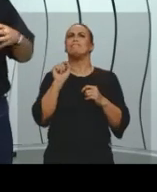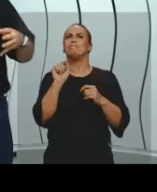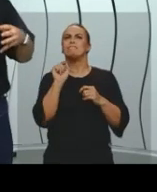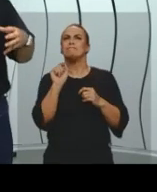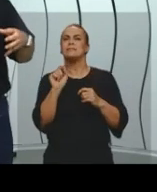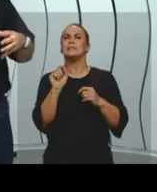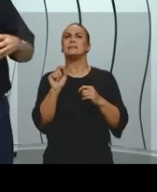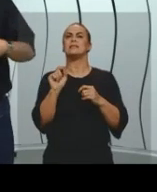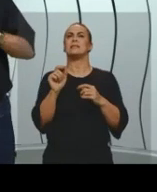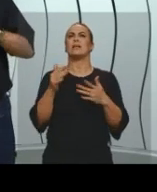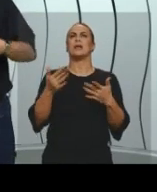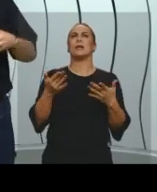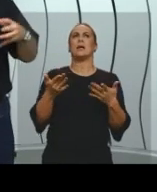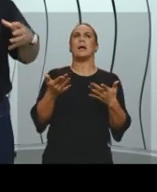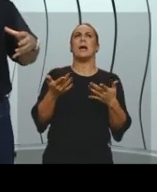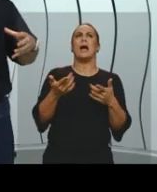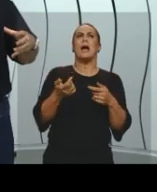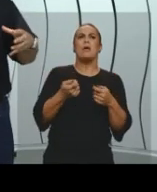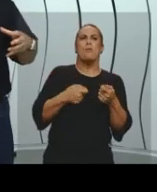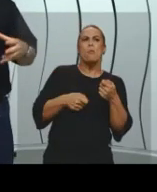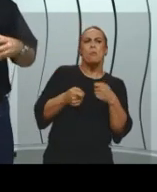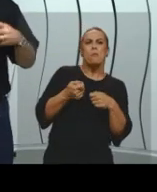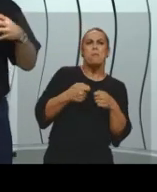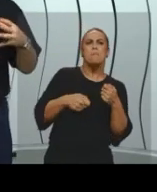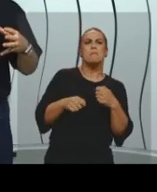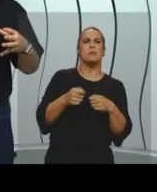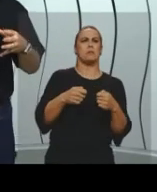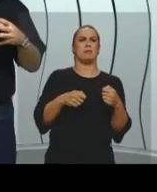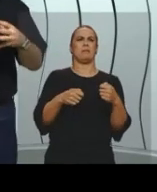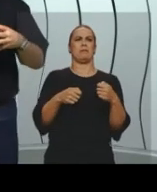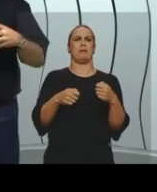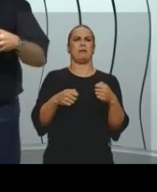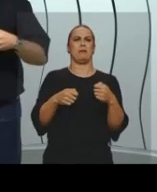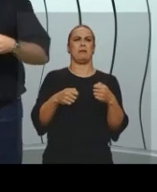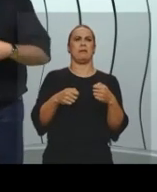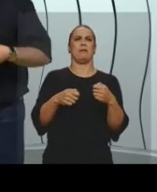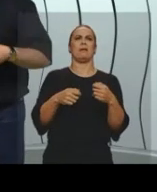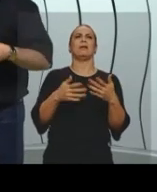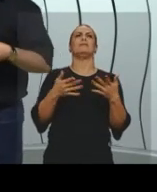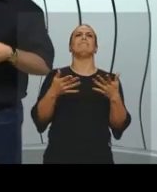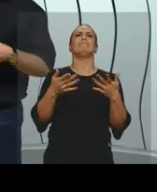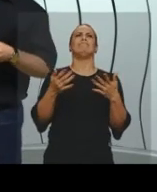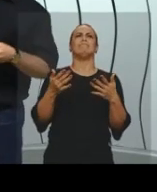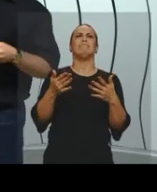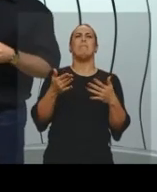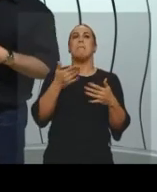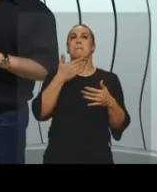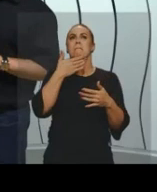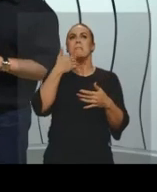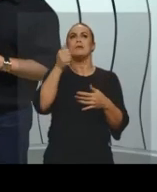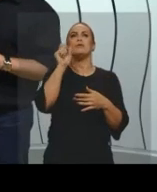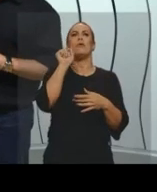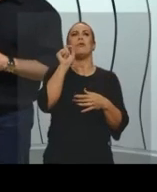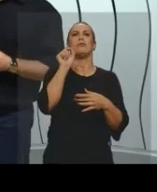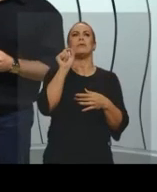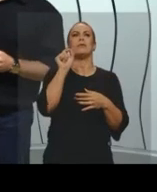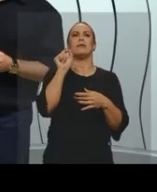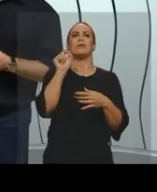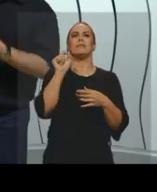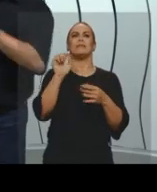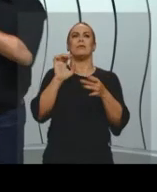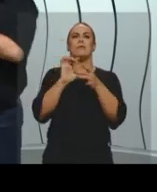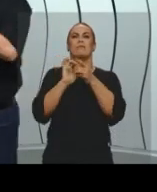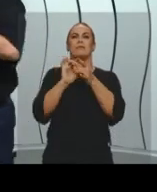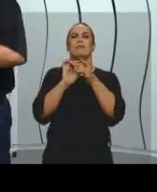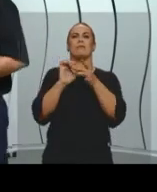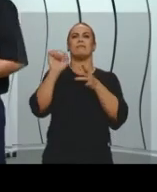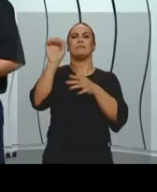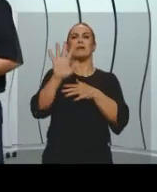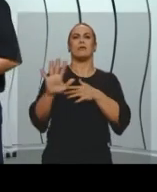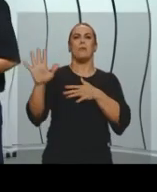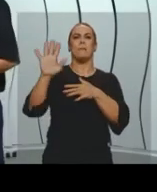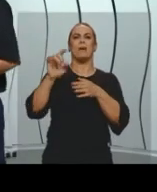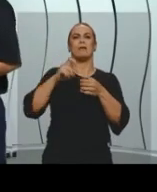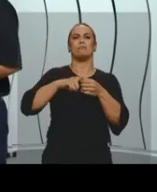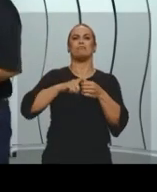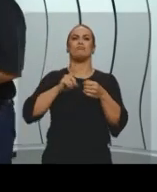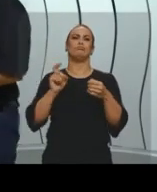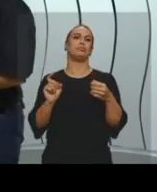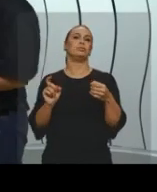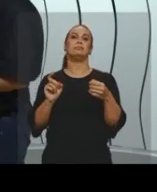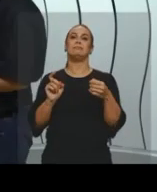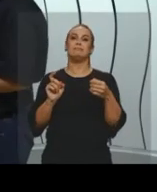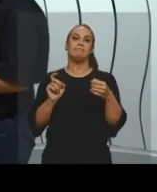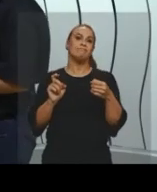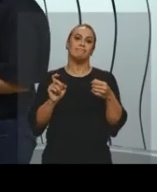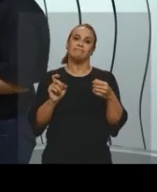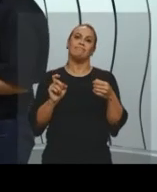a sua realidade, seria mais interessante não estar mais vinculada